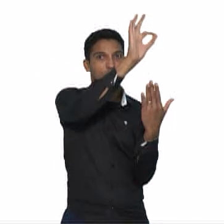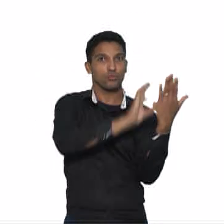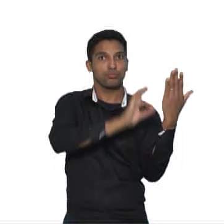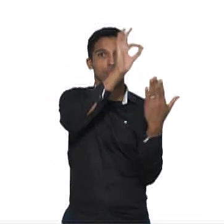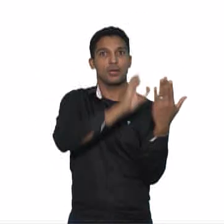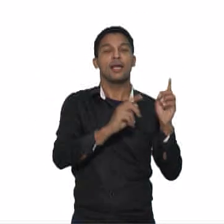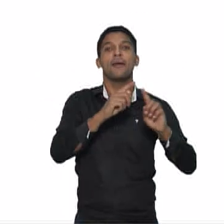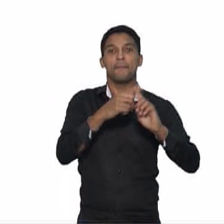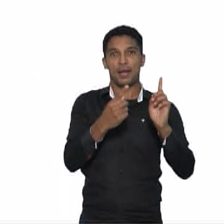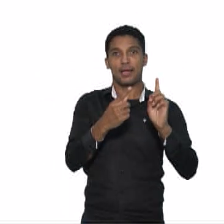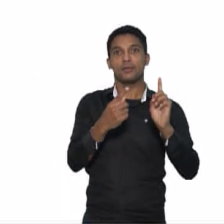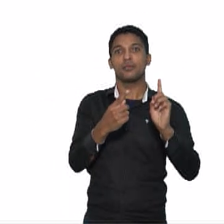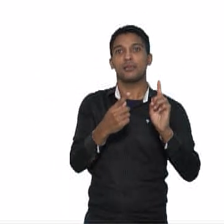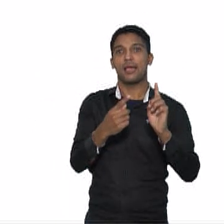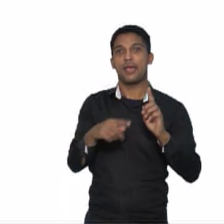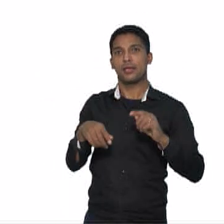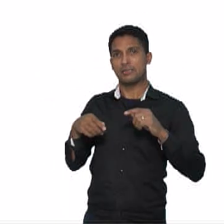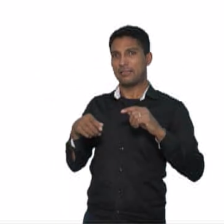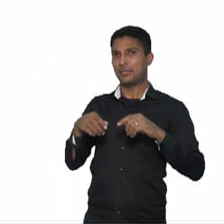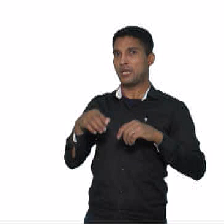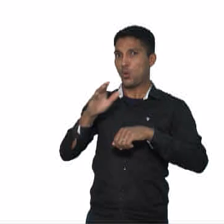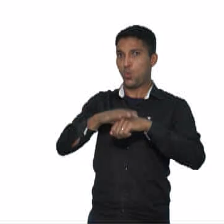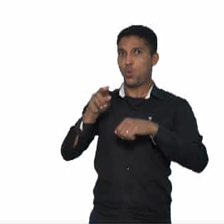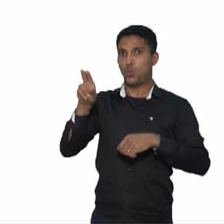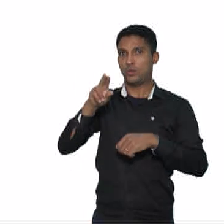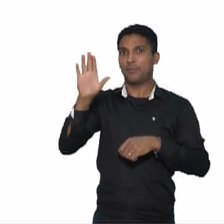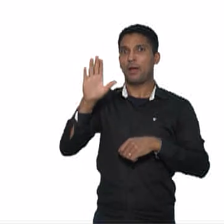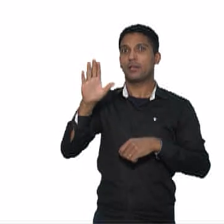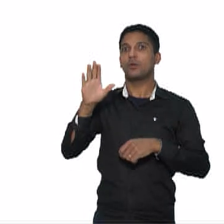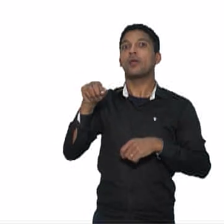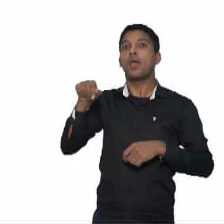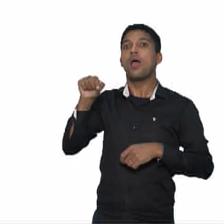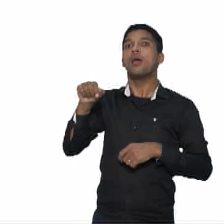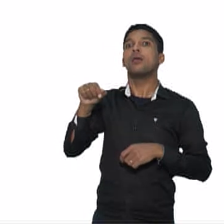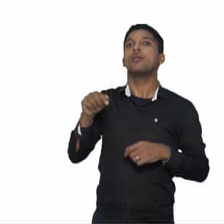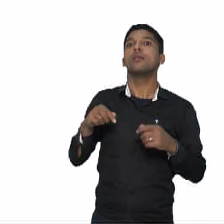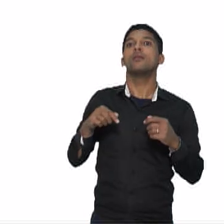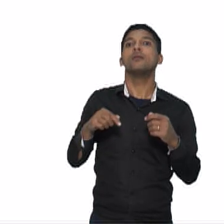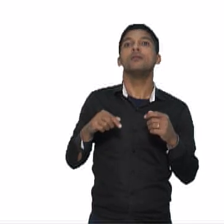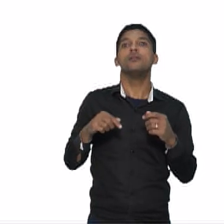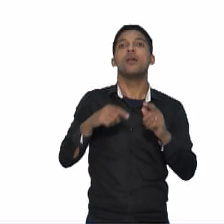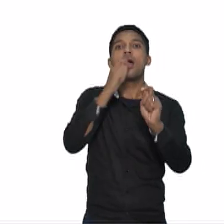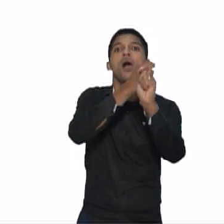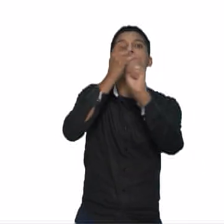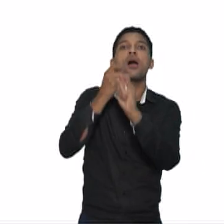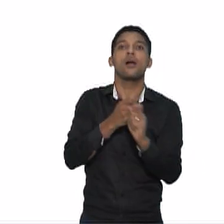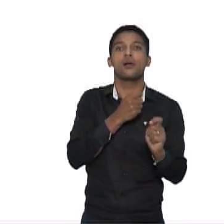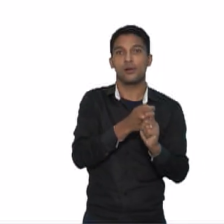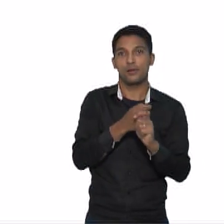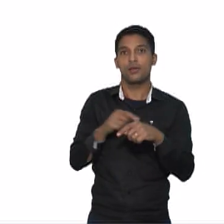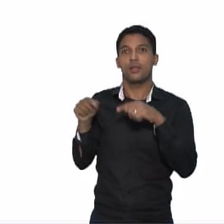foi inspirado na arte da Grécia Antiga. Também era escultor exclusivo da família Bonaparte, tá, pessoal?